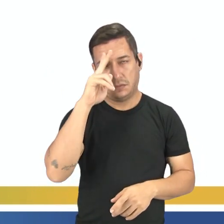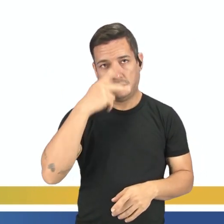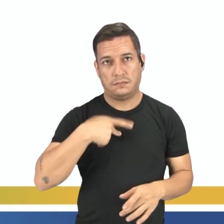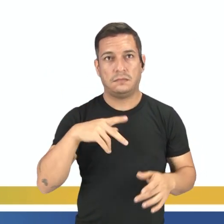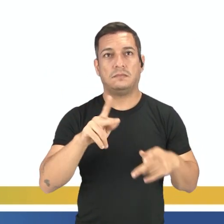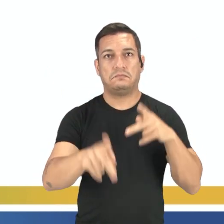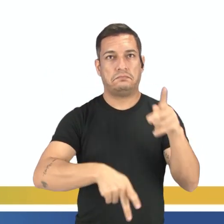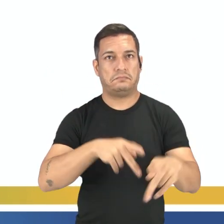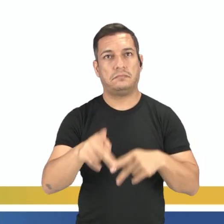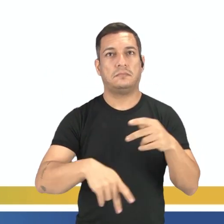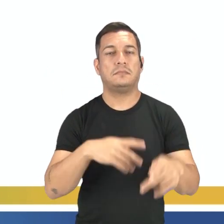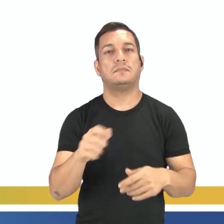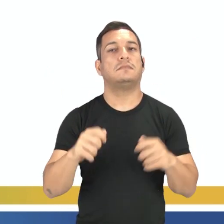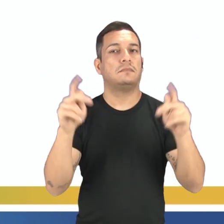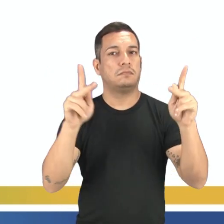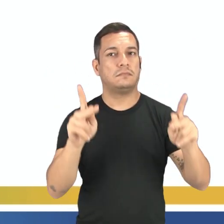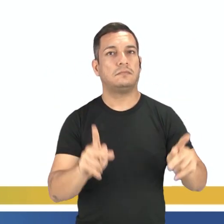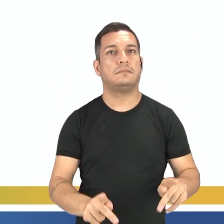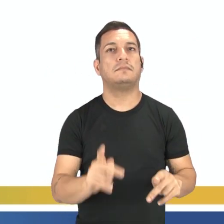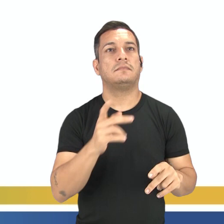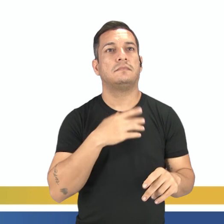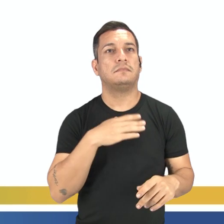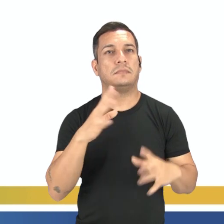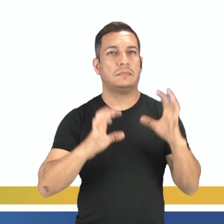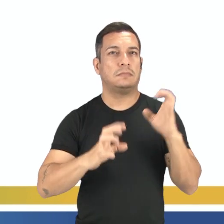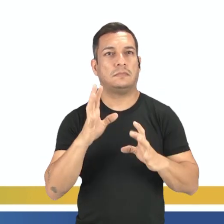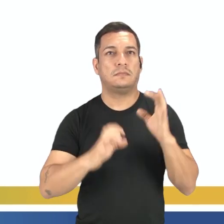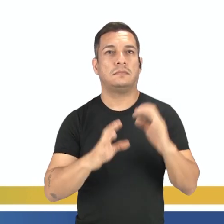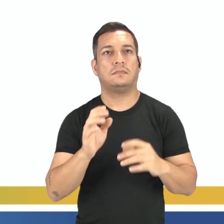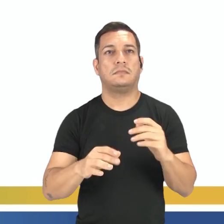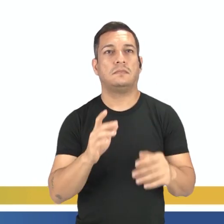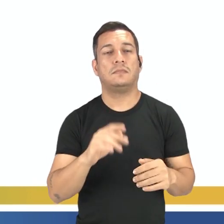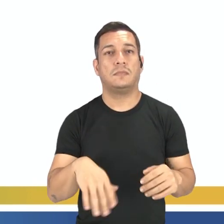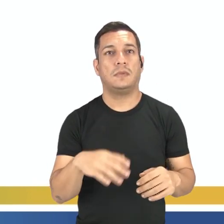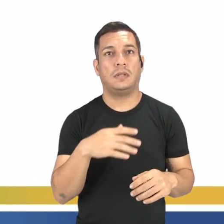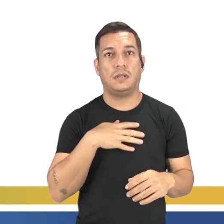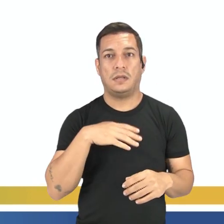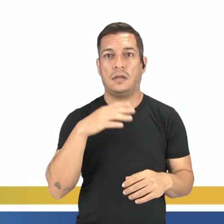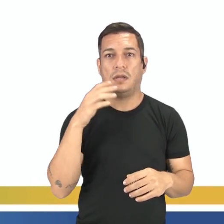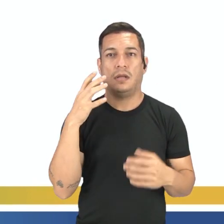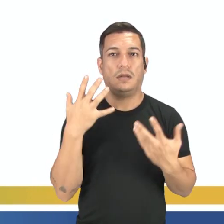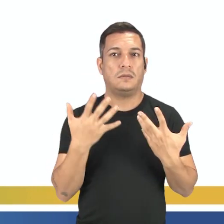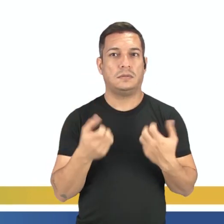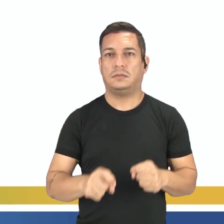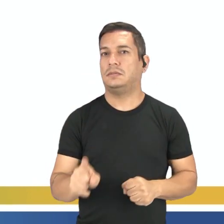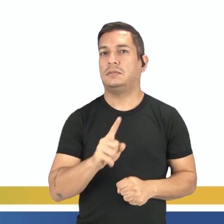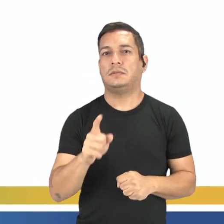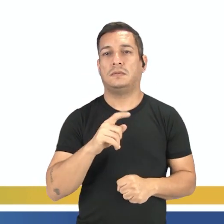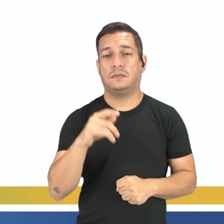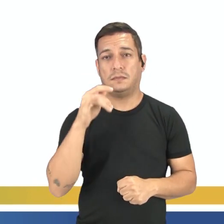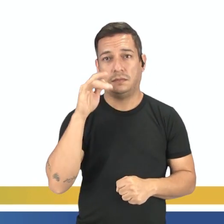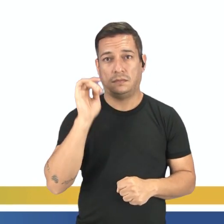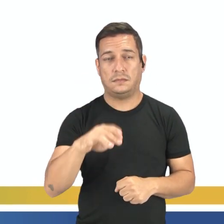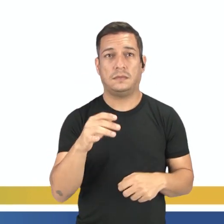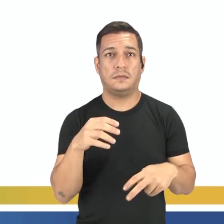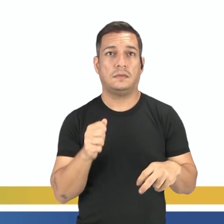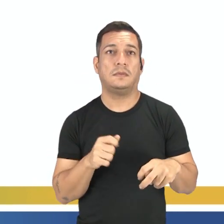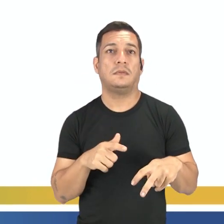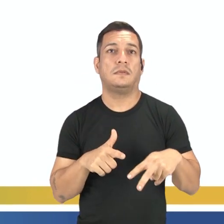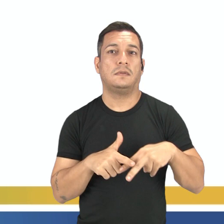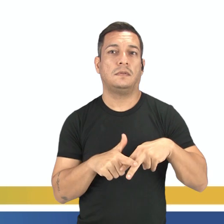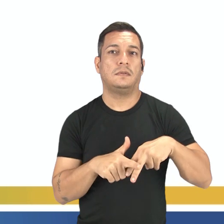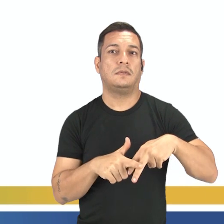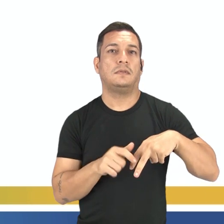e solução pacífica dos conflitos e repúdio ao terrorismo e racismo.